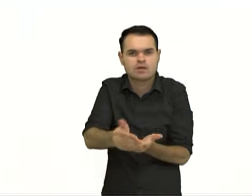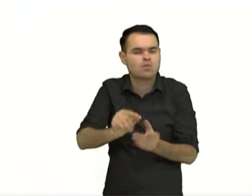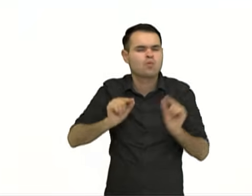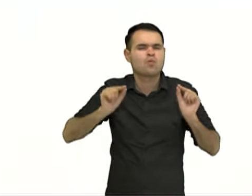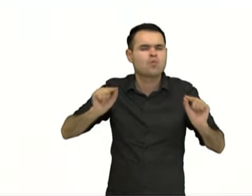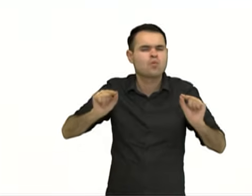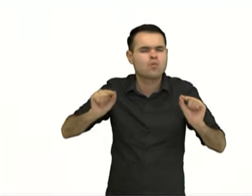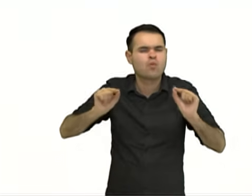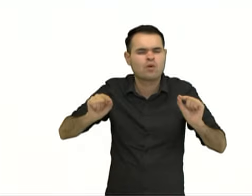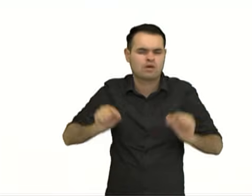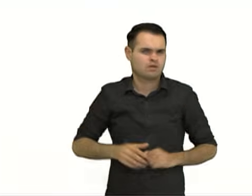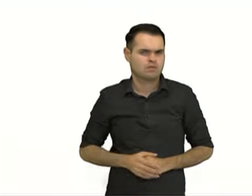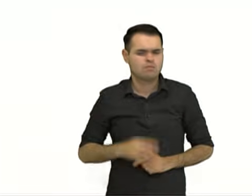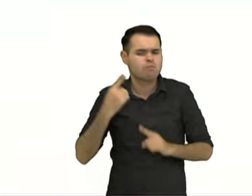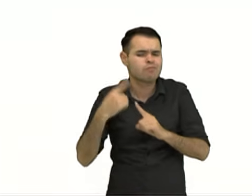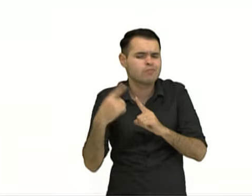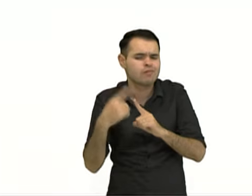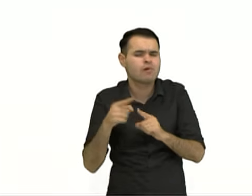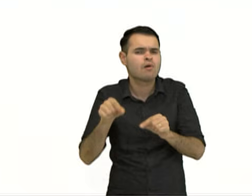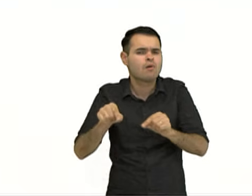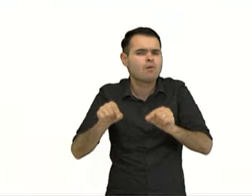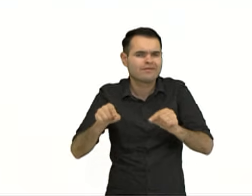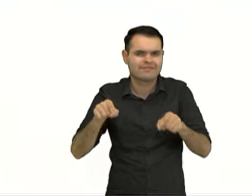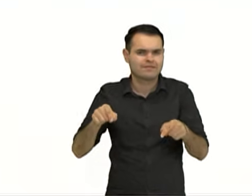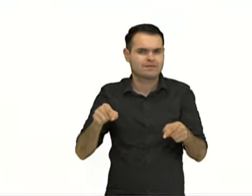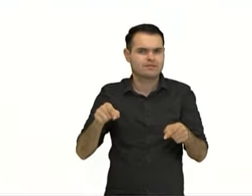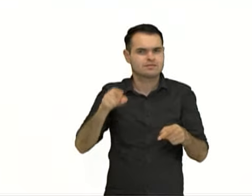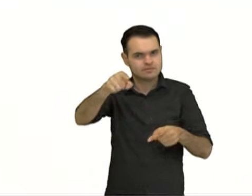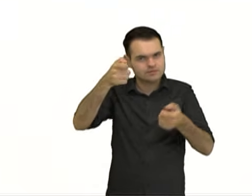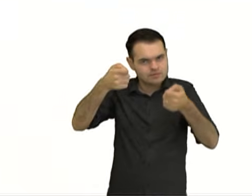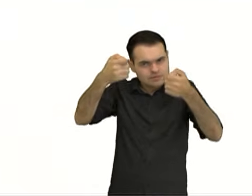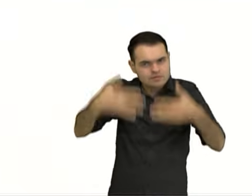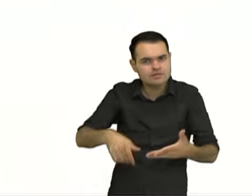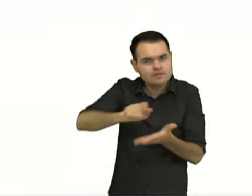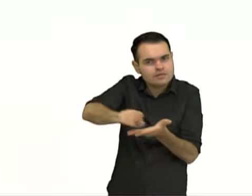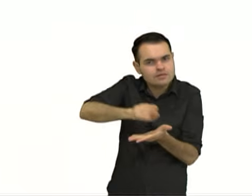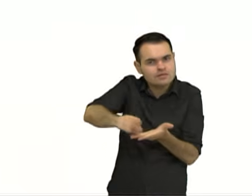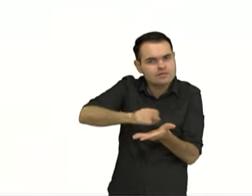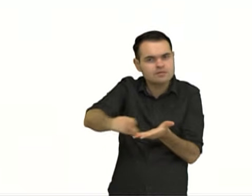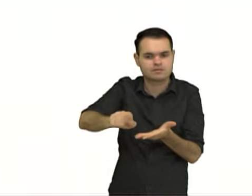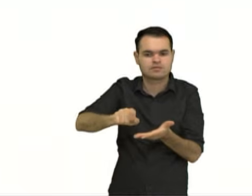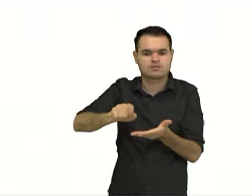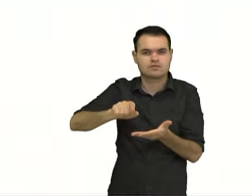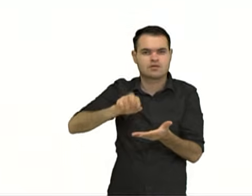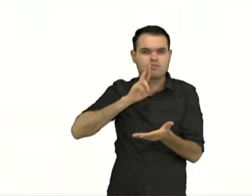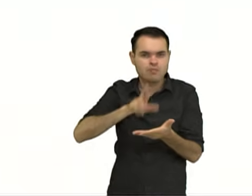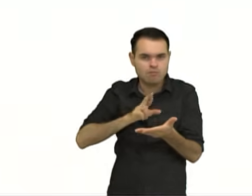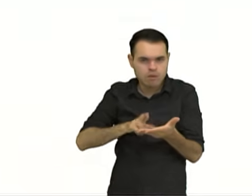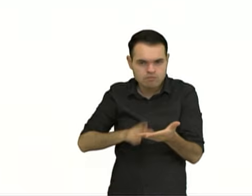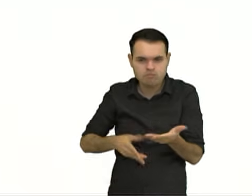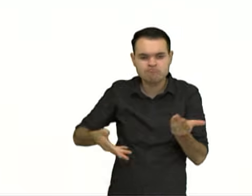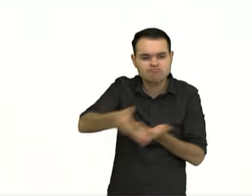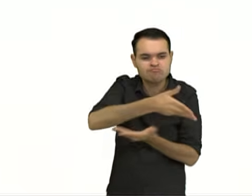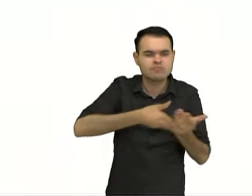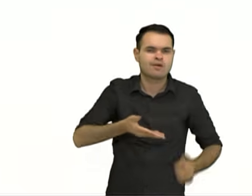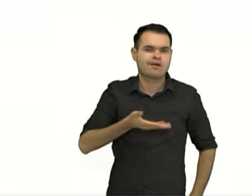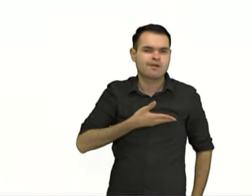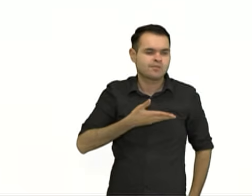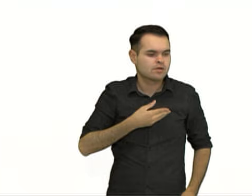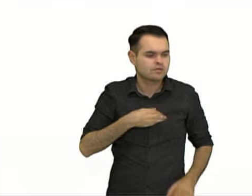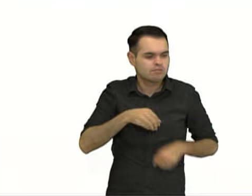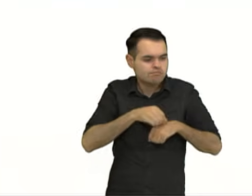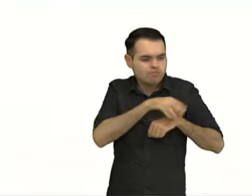cruzadas? Escreva então no seu caderno a resposta para o nosso exercício, compartilhe com os teus colegas, né? Vamos trocar